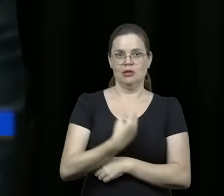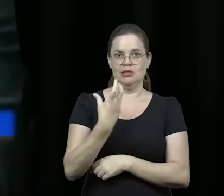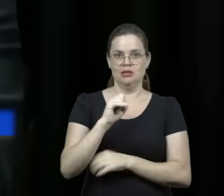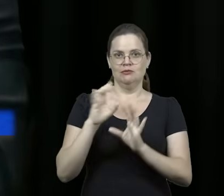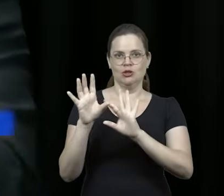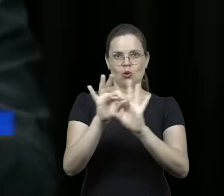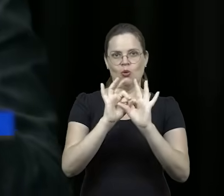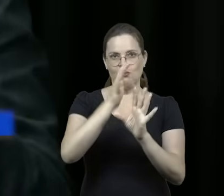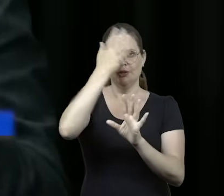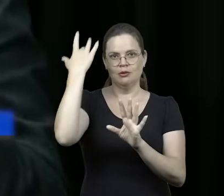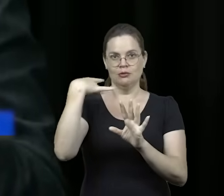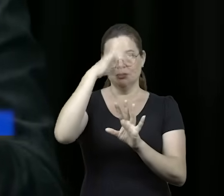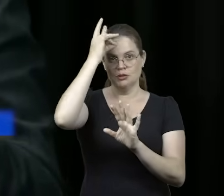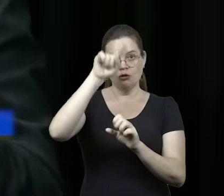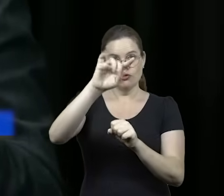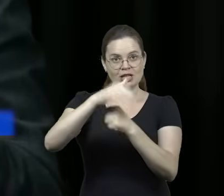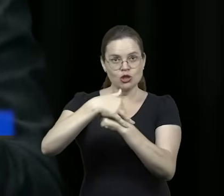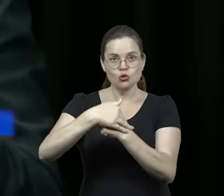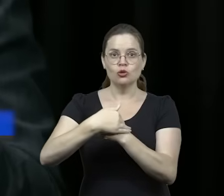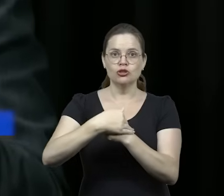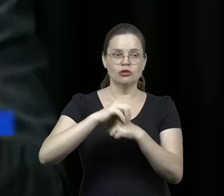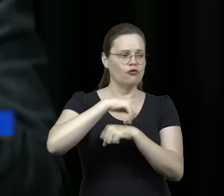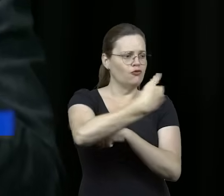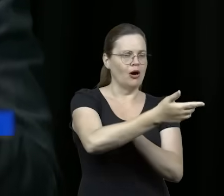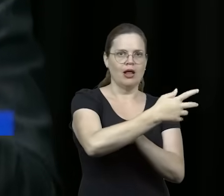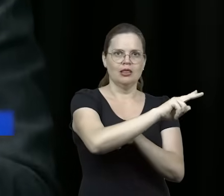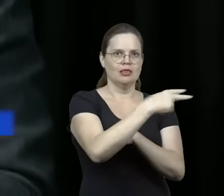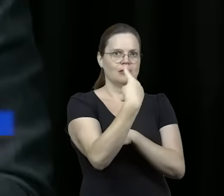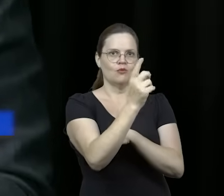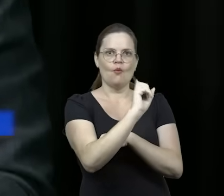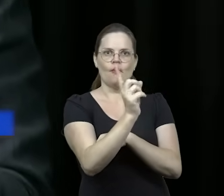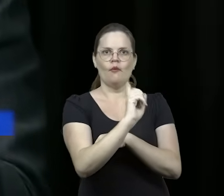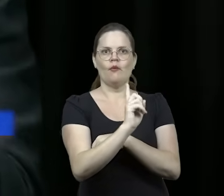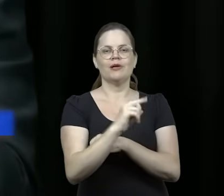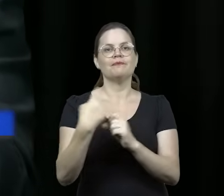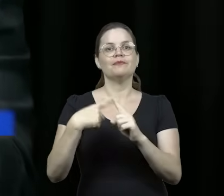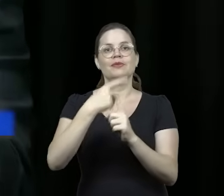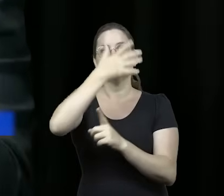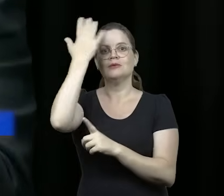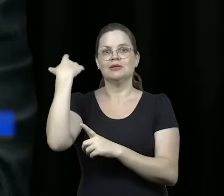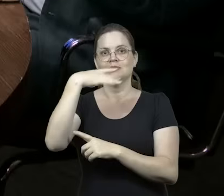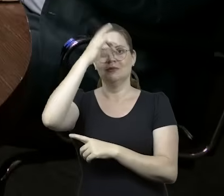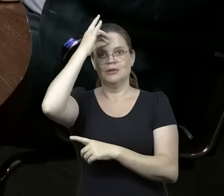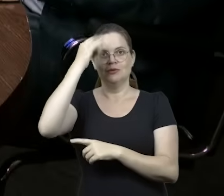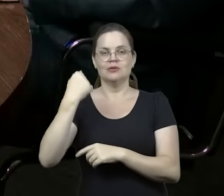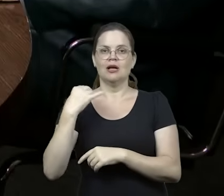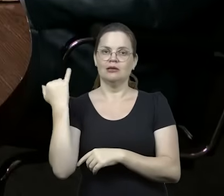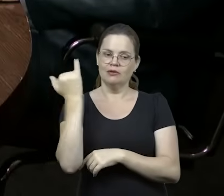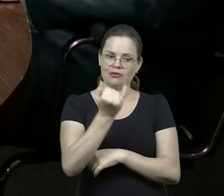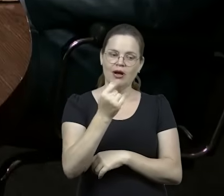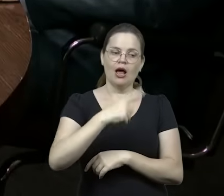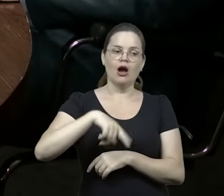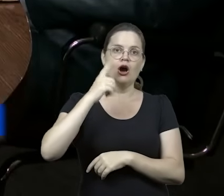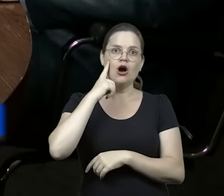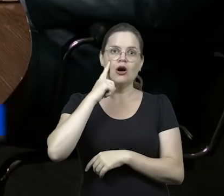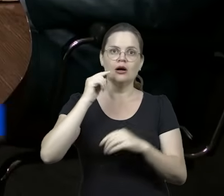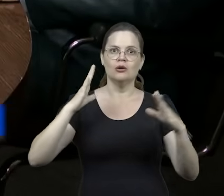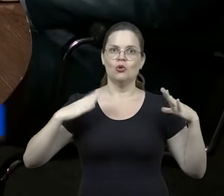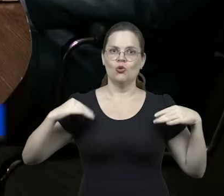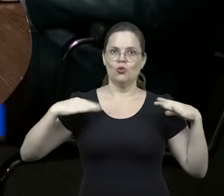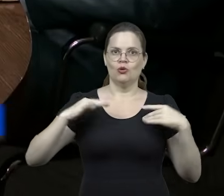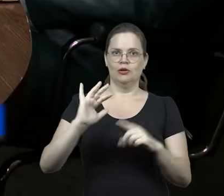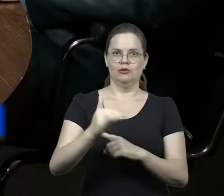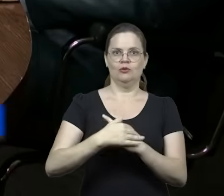está escondido. E Ele dará a ordem. Os seus anjos vão te livrar. Amém, glória a Deus. E aí